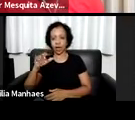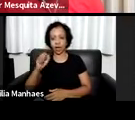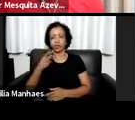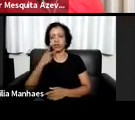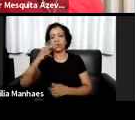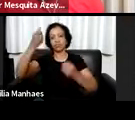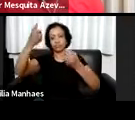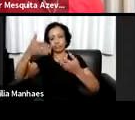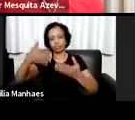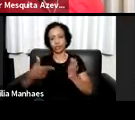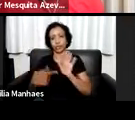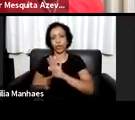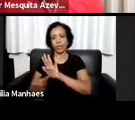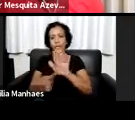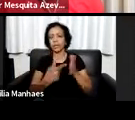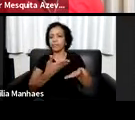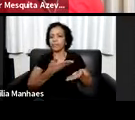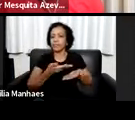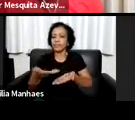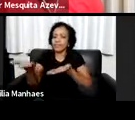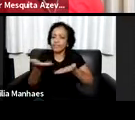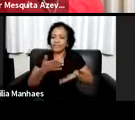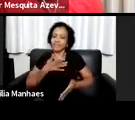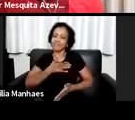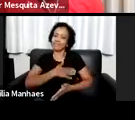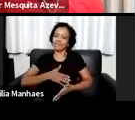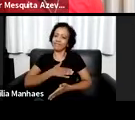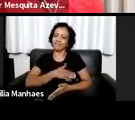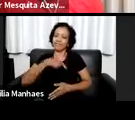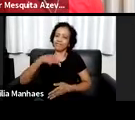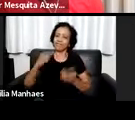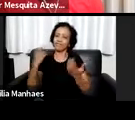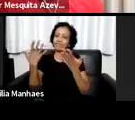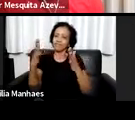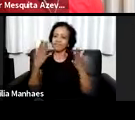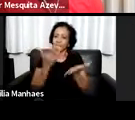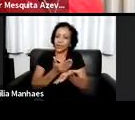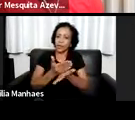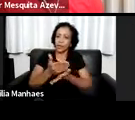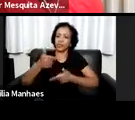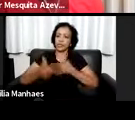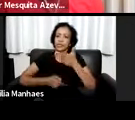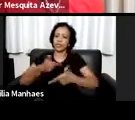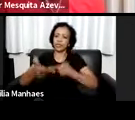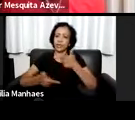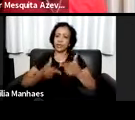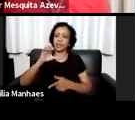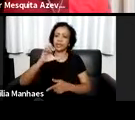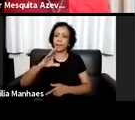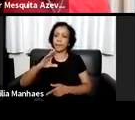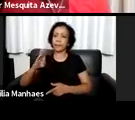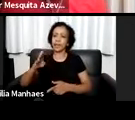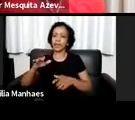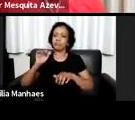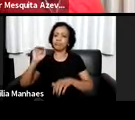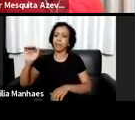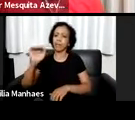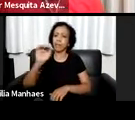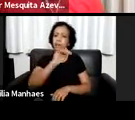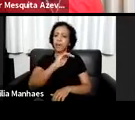oração. Presidente, bem-vindo, que alegria, parabéns pela iniciativa da nossa convenção de mobilizar os batistas nesse